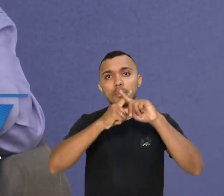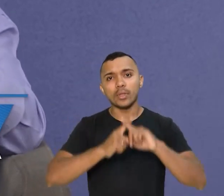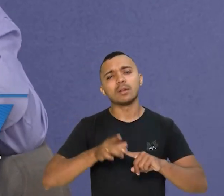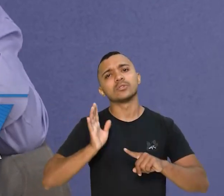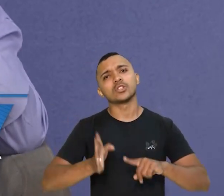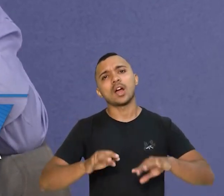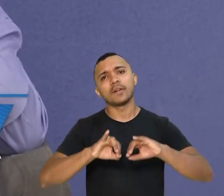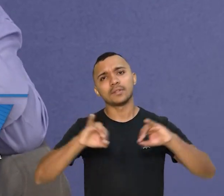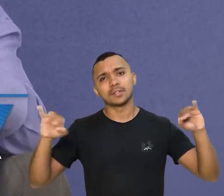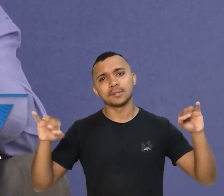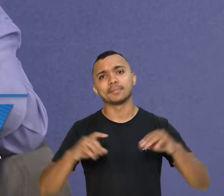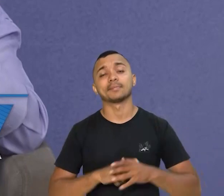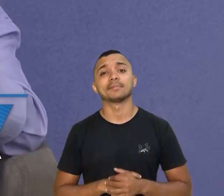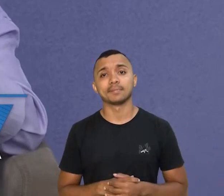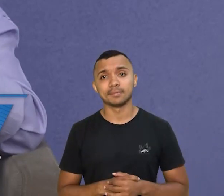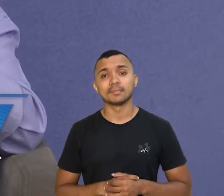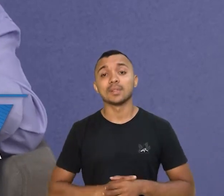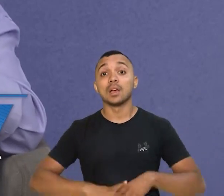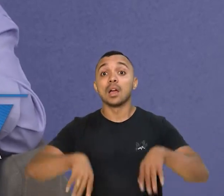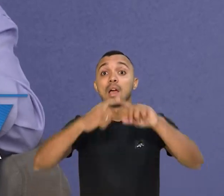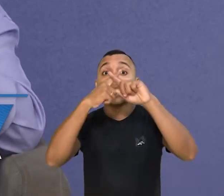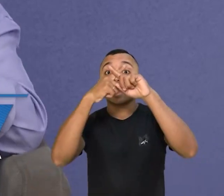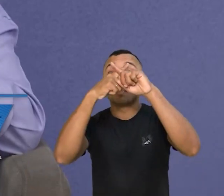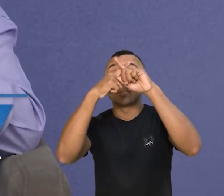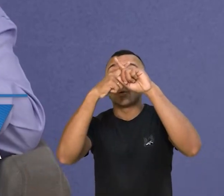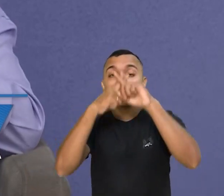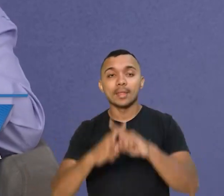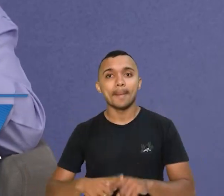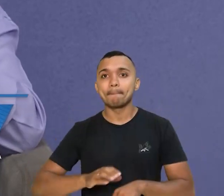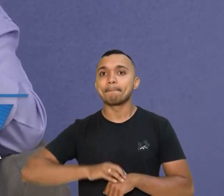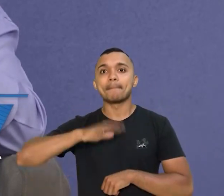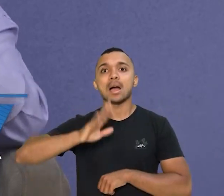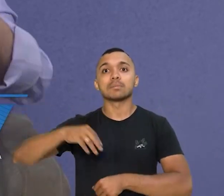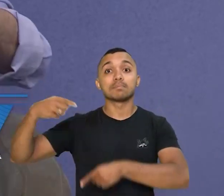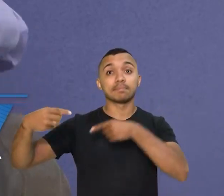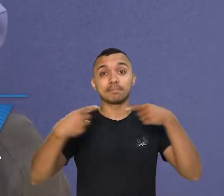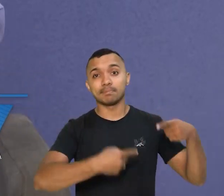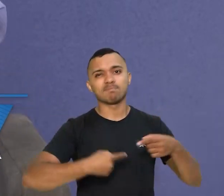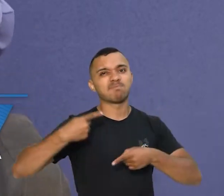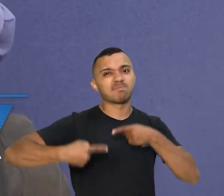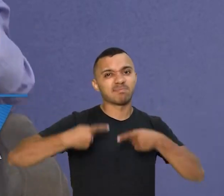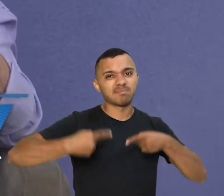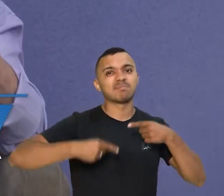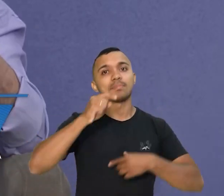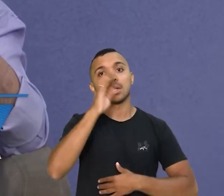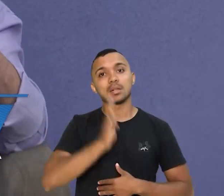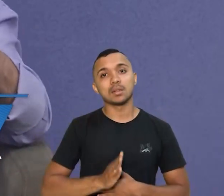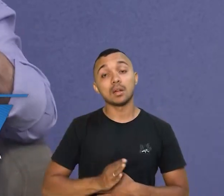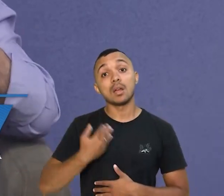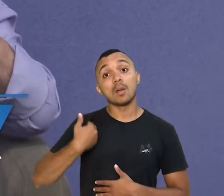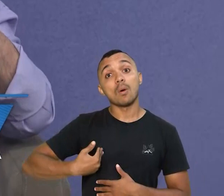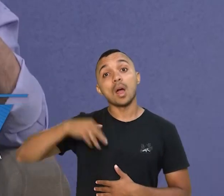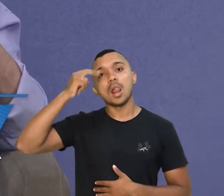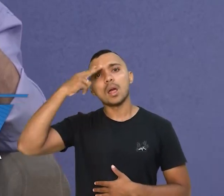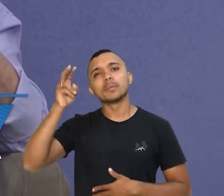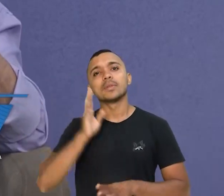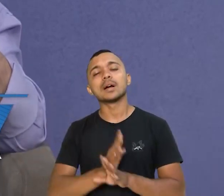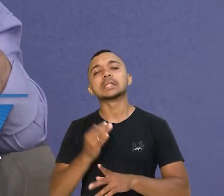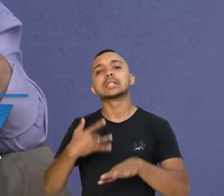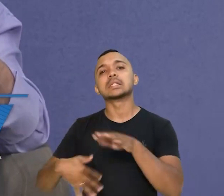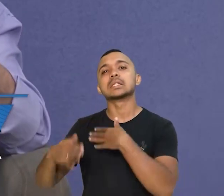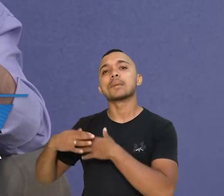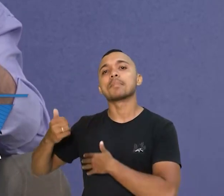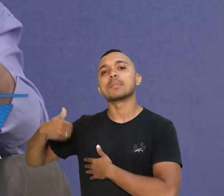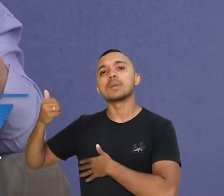aqui, é o campeonato mais competitivo desde o de 19, esse brasileiro. Eu disse aqui logo que ele começou, nos primeiros movimentos,